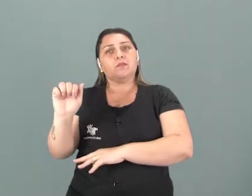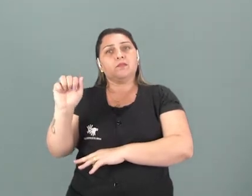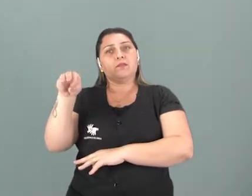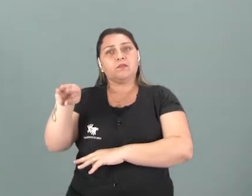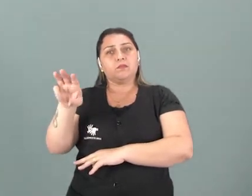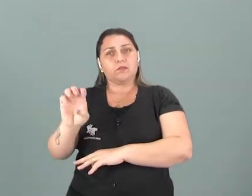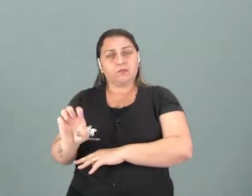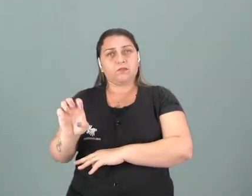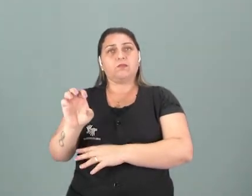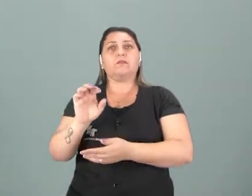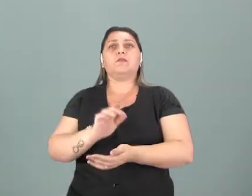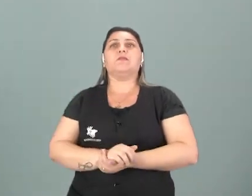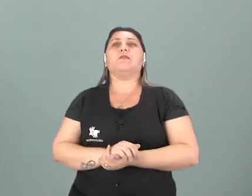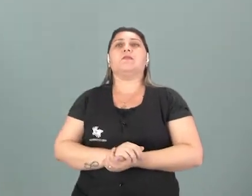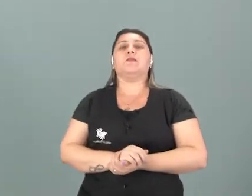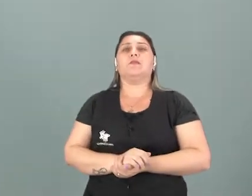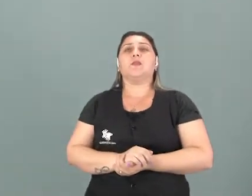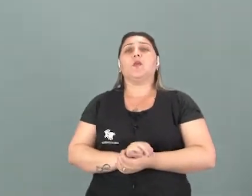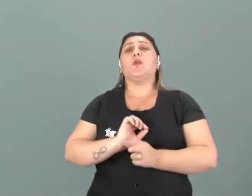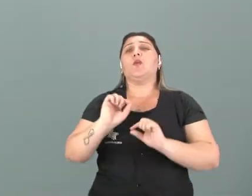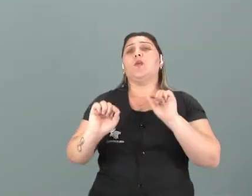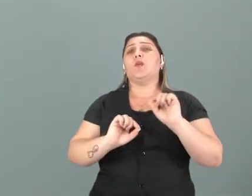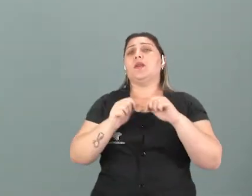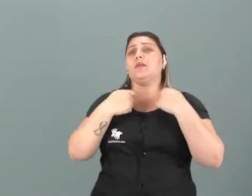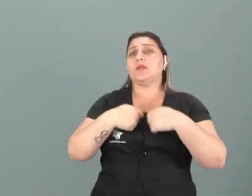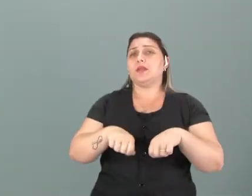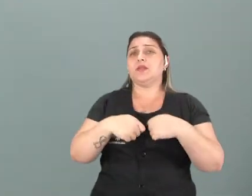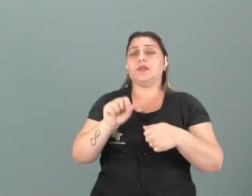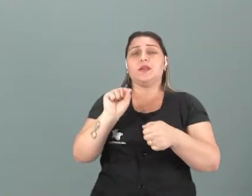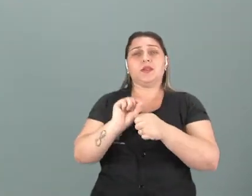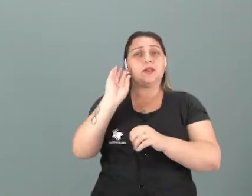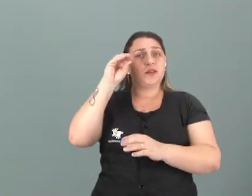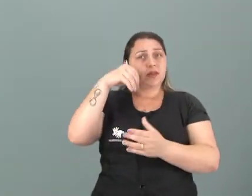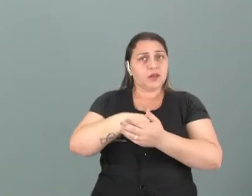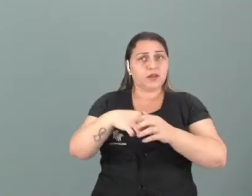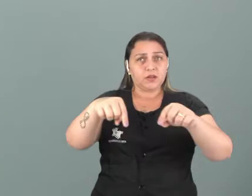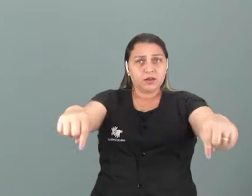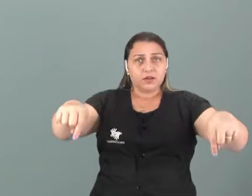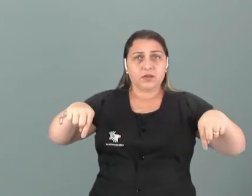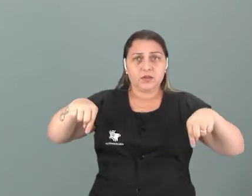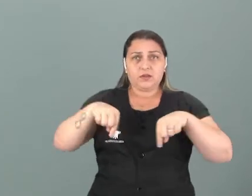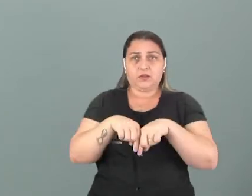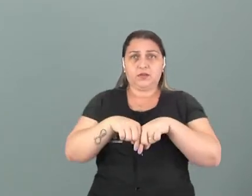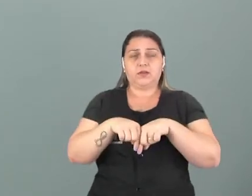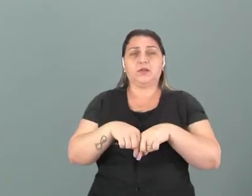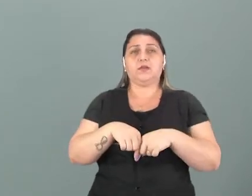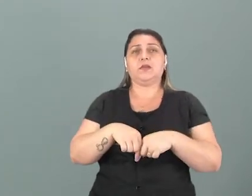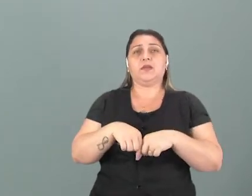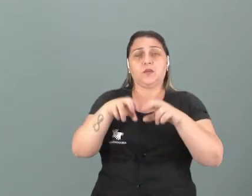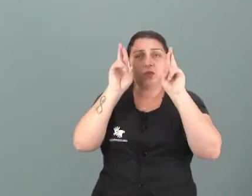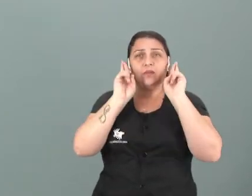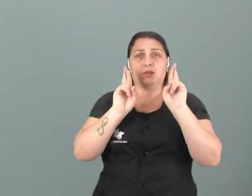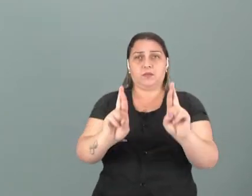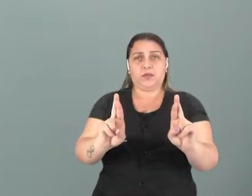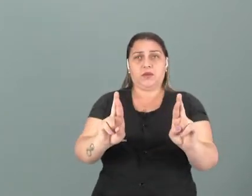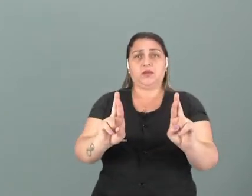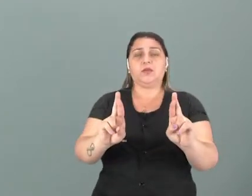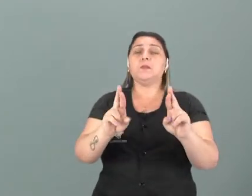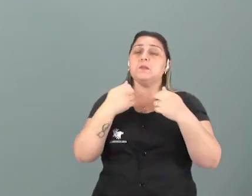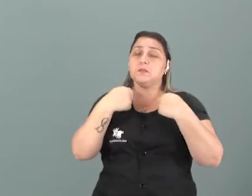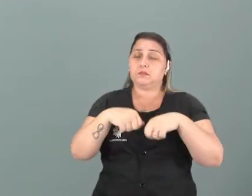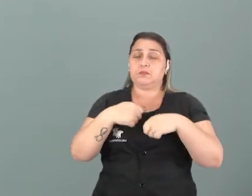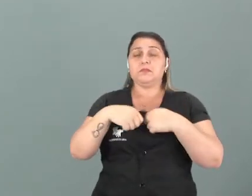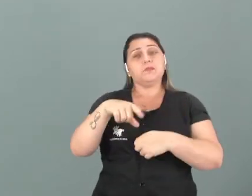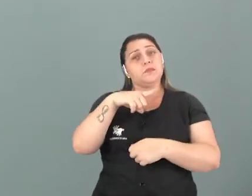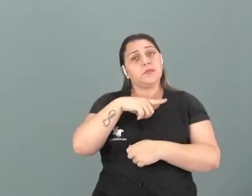no dojo, né? O que você deve fazer dentro do dojo, né? O respeito que você tem que ter,